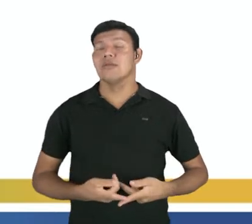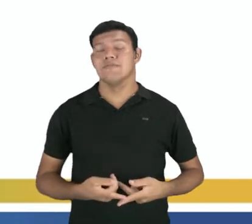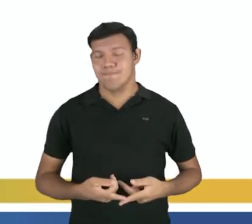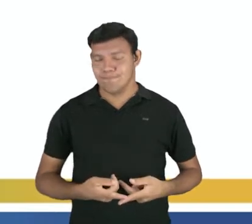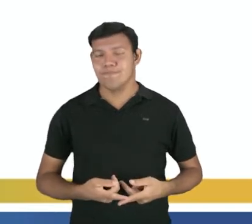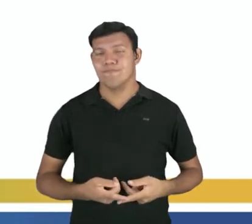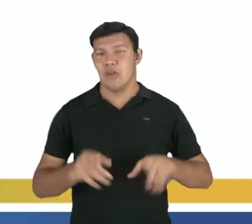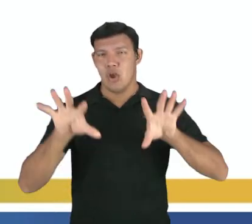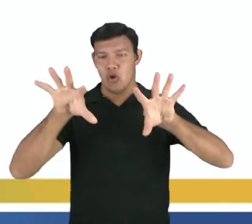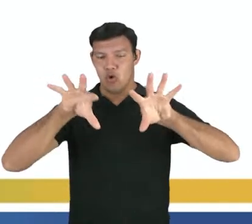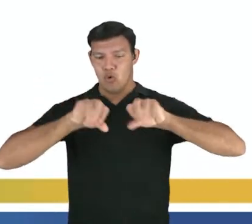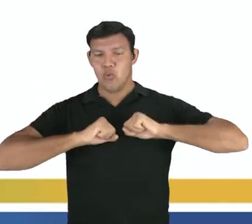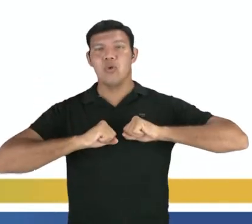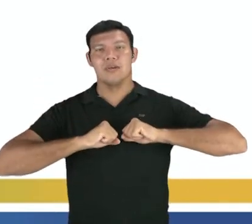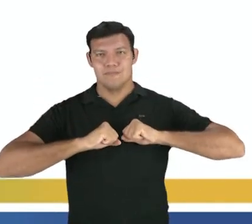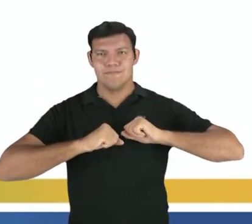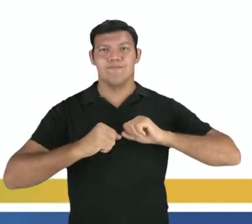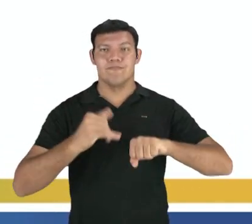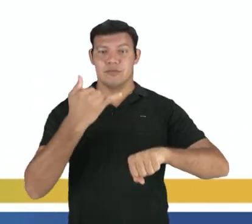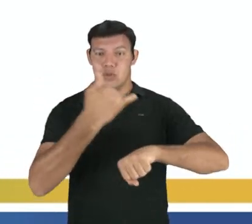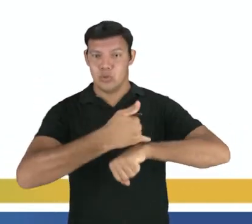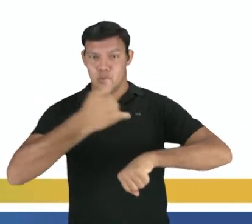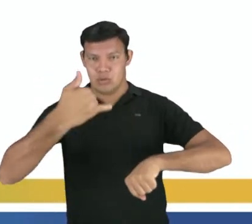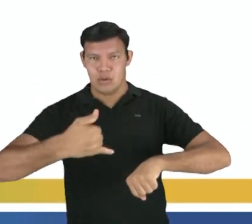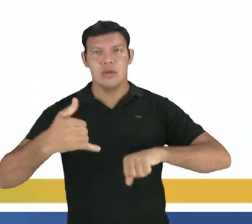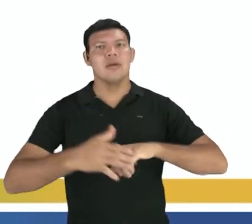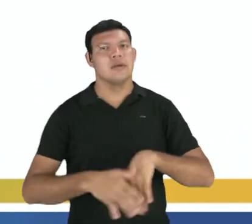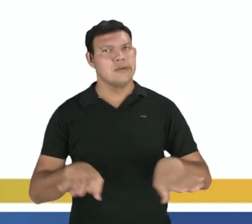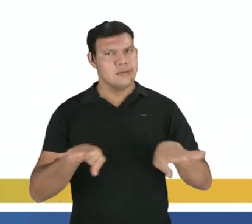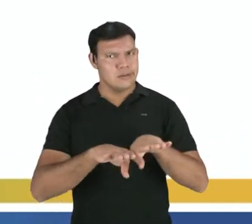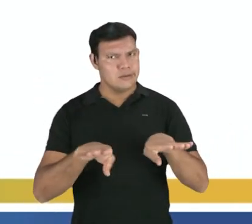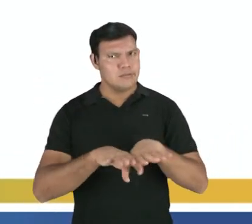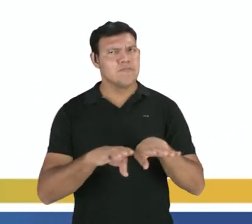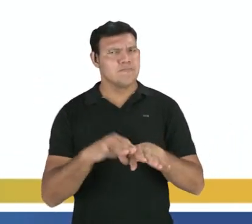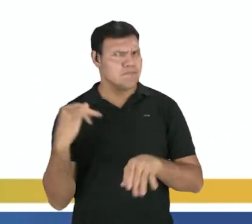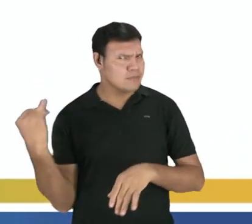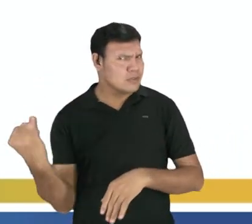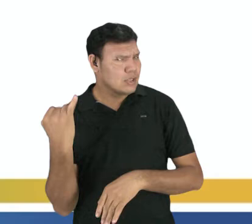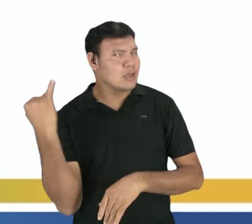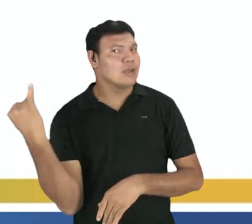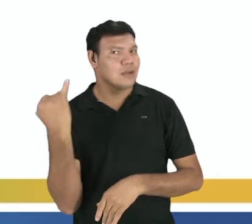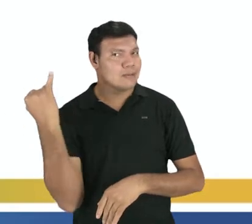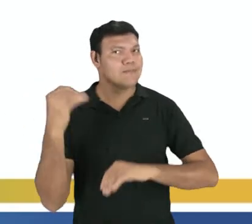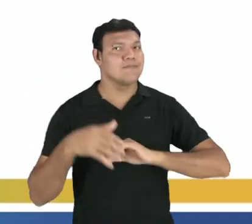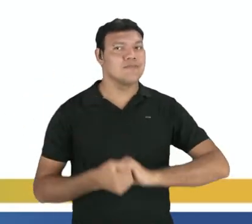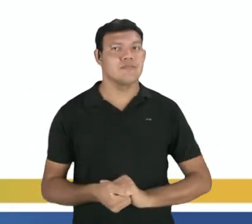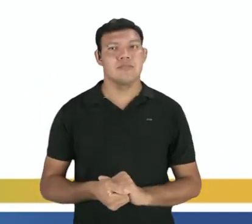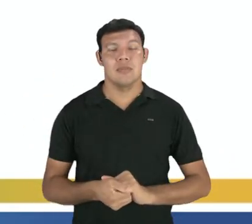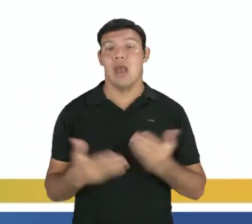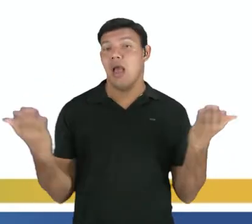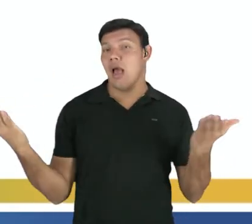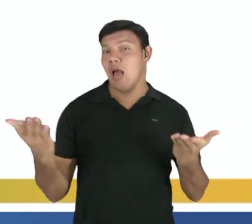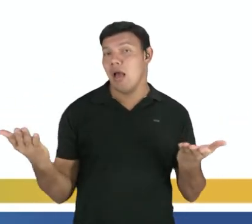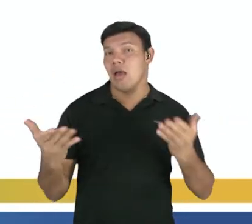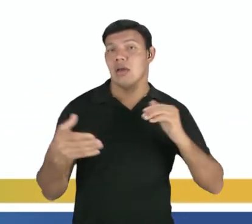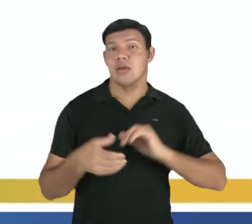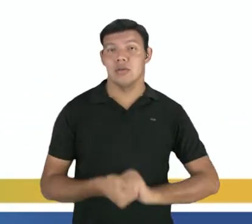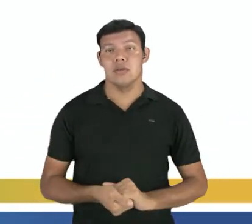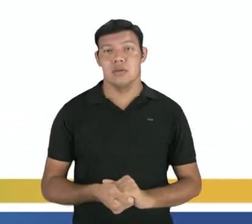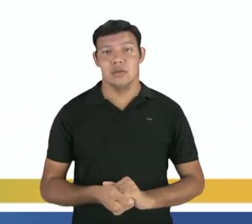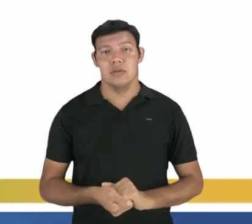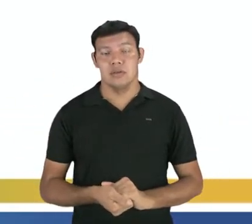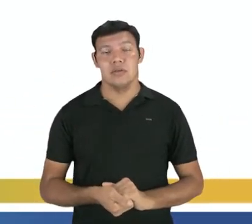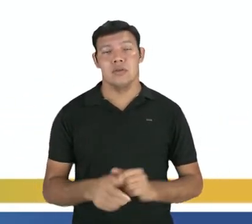apropriar disso. E isso também vai causar uma questão muito importante, né? Porque agora